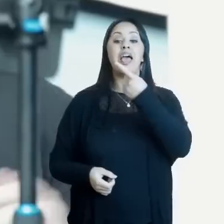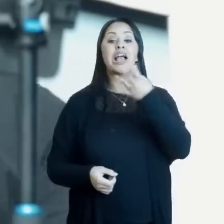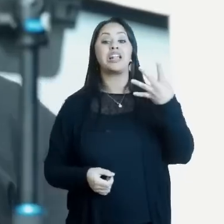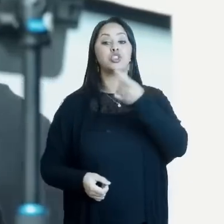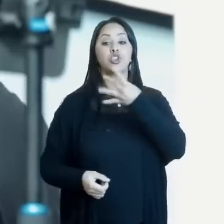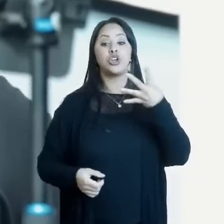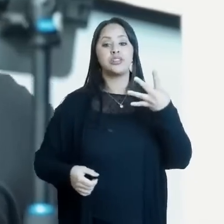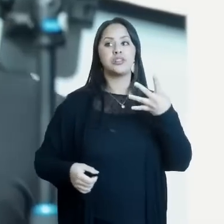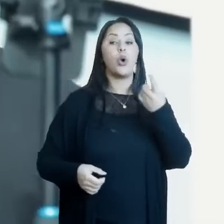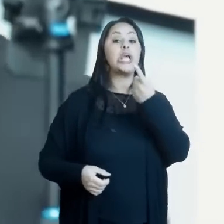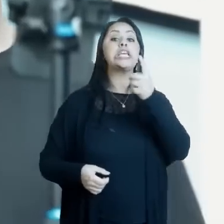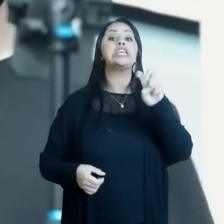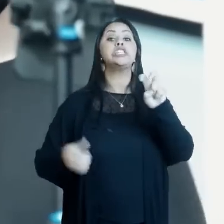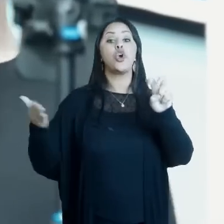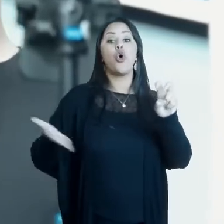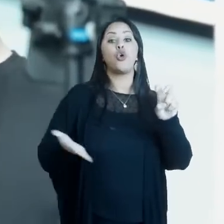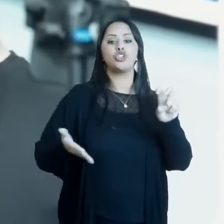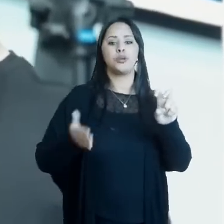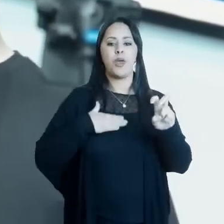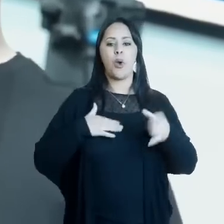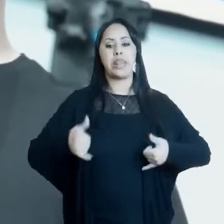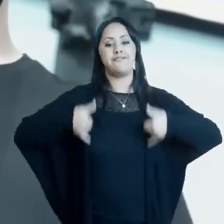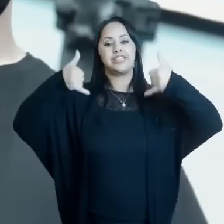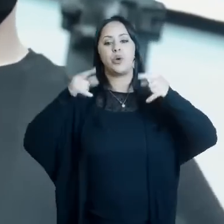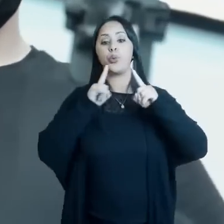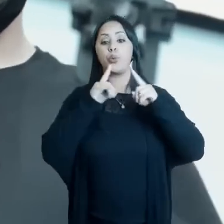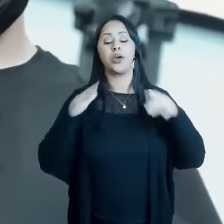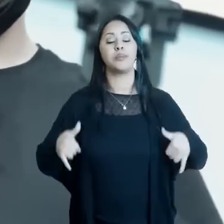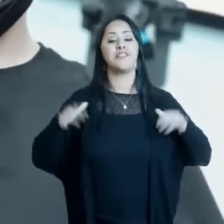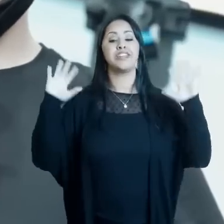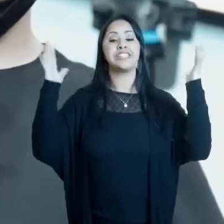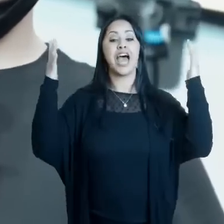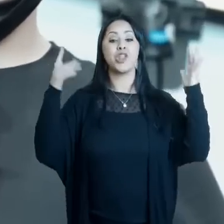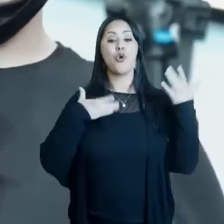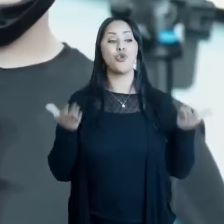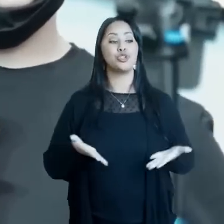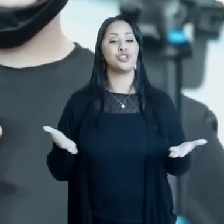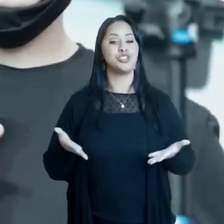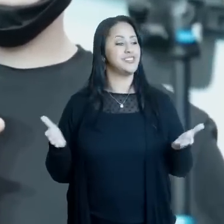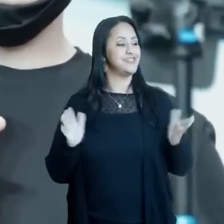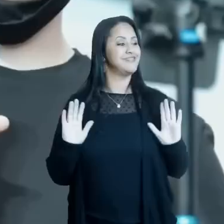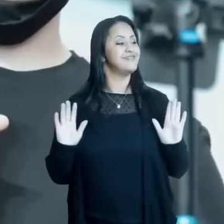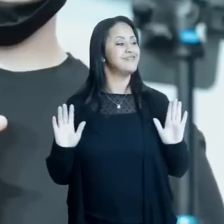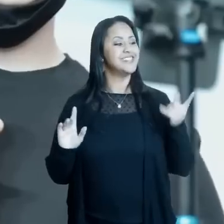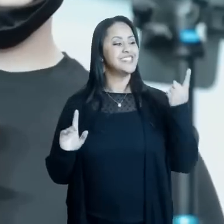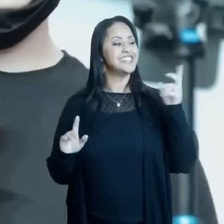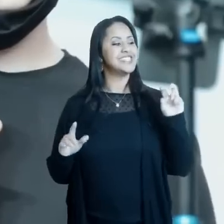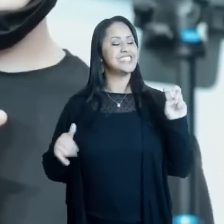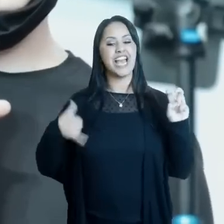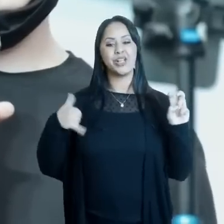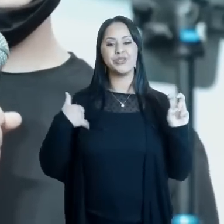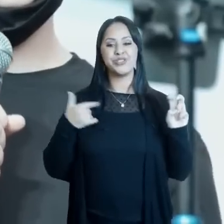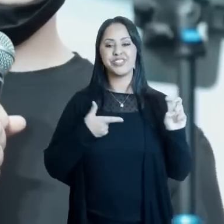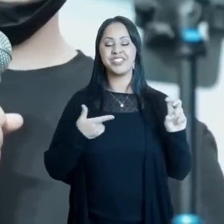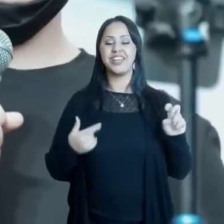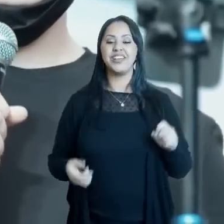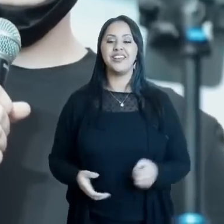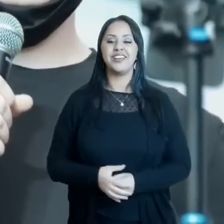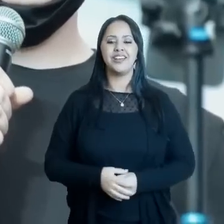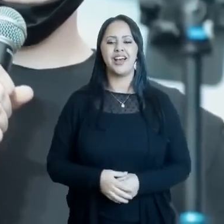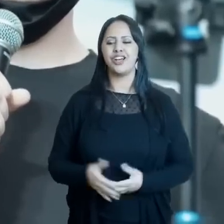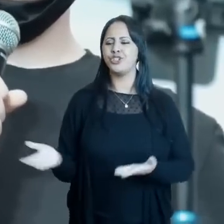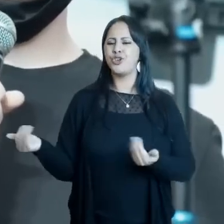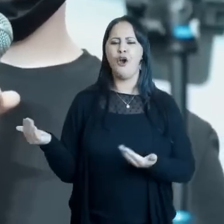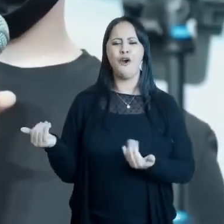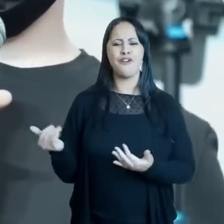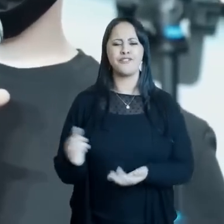Ah, 14? 15 hoje. Ah, tô doido, mas o menino vai fazer aniversário, mas não. Aniversário dele hoje, 15 anos de idade. Fazendo hoje 15 anos de idade. Menino prodígio,